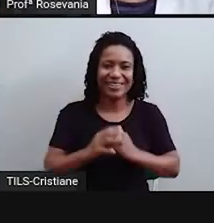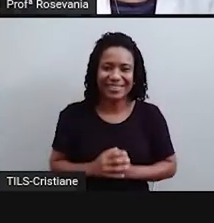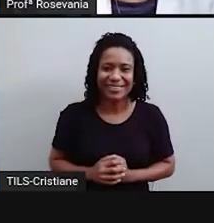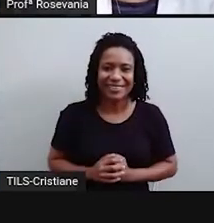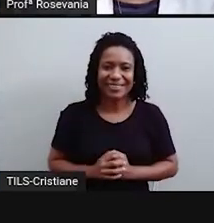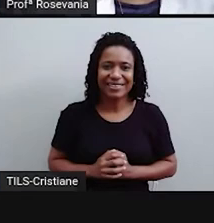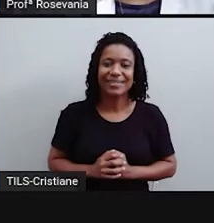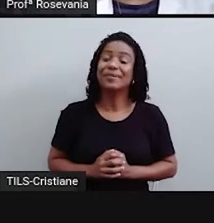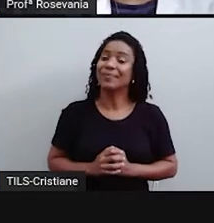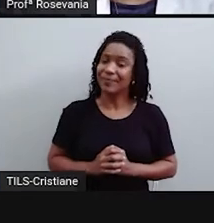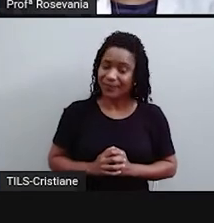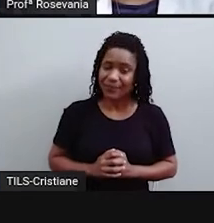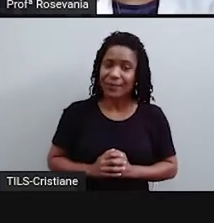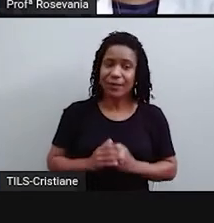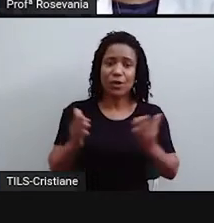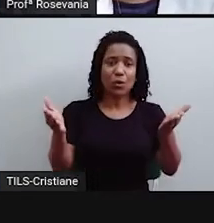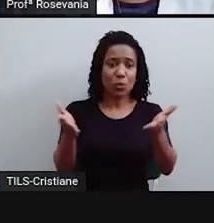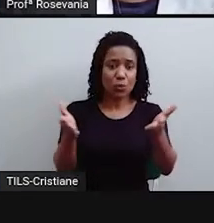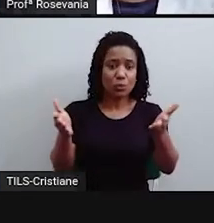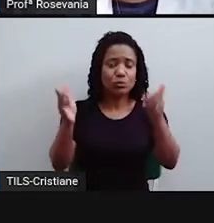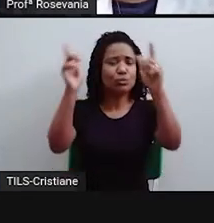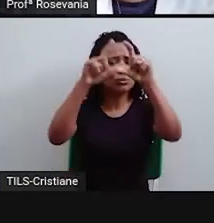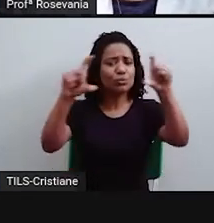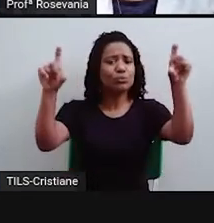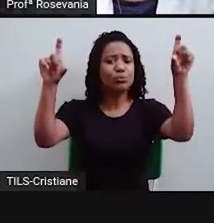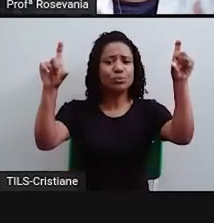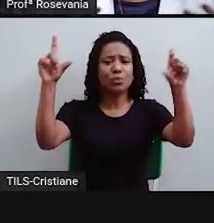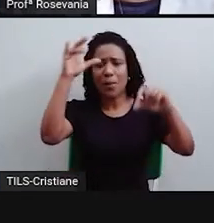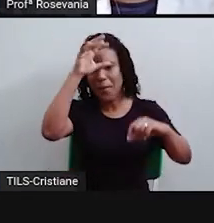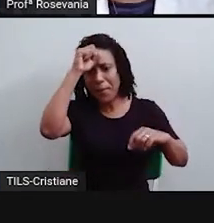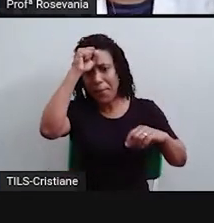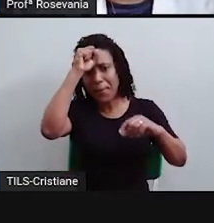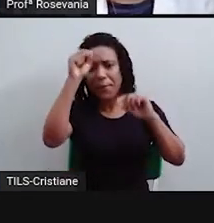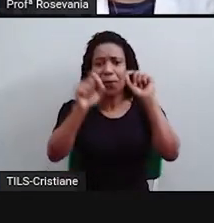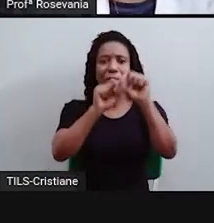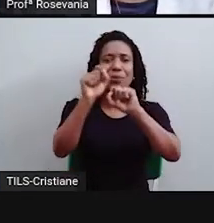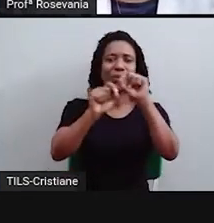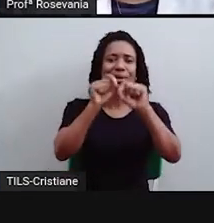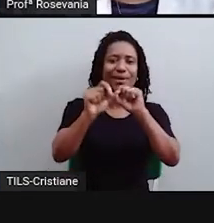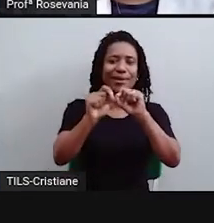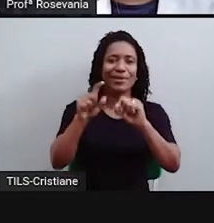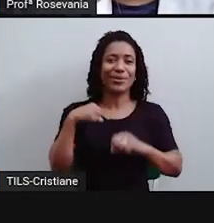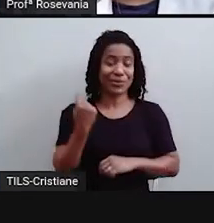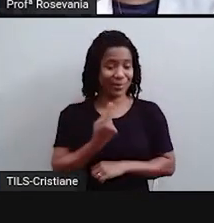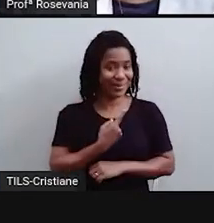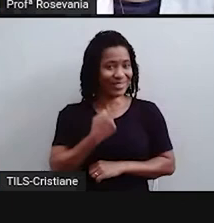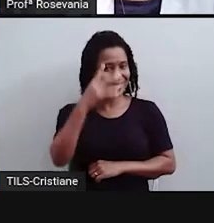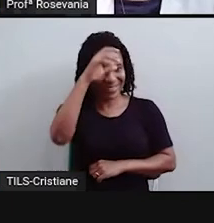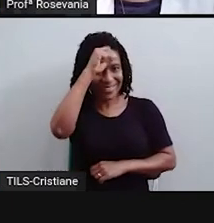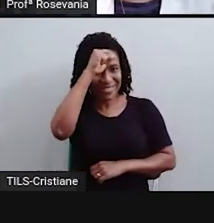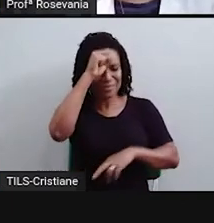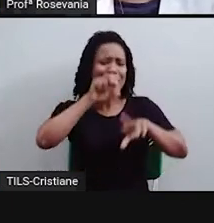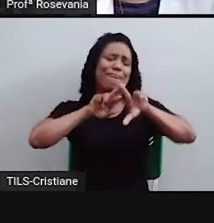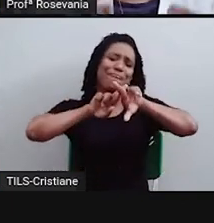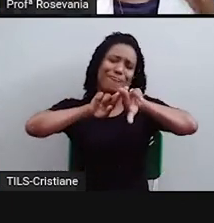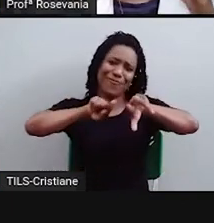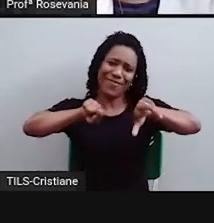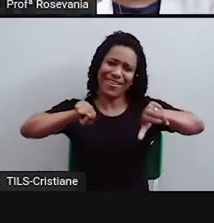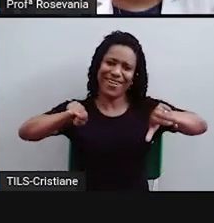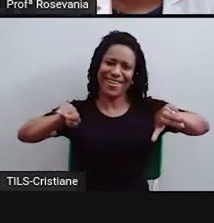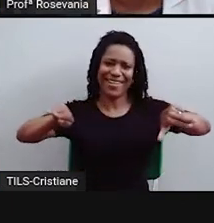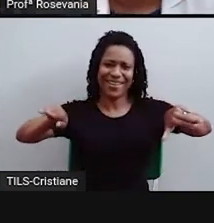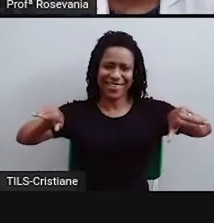Então, o tema, né, da nossa aula de hoje, nós já falamos uma série de coisas referentes à geografia, e o tema de hoje